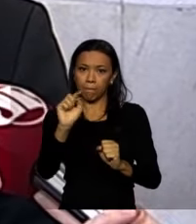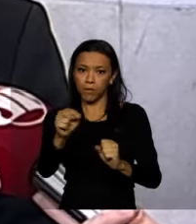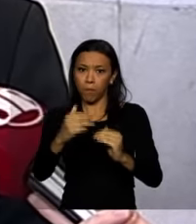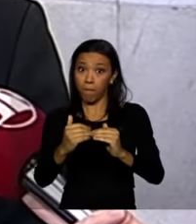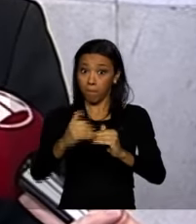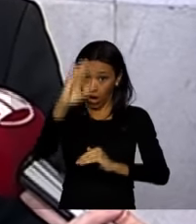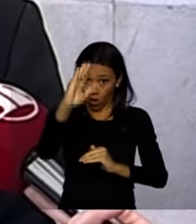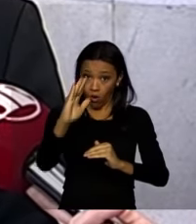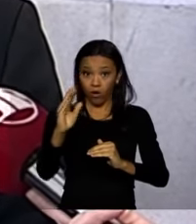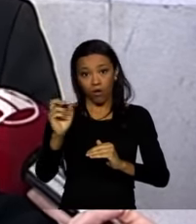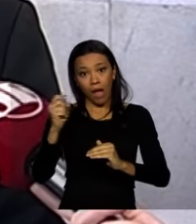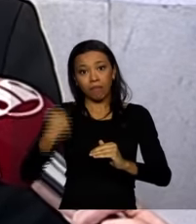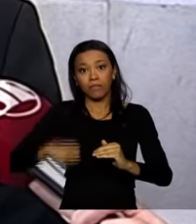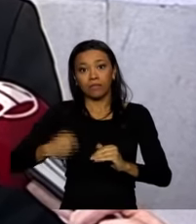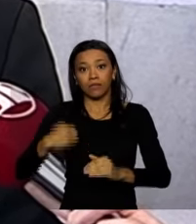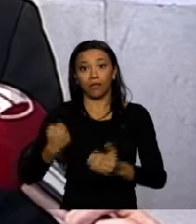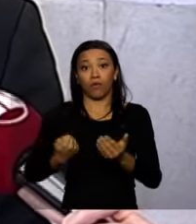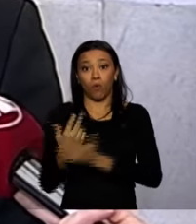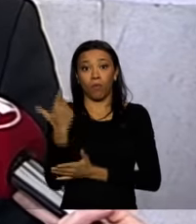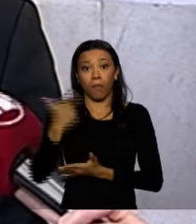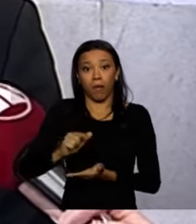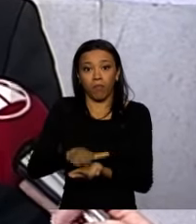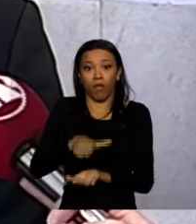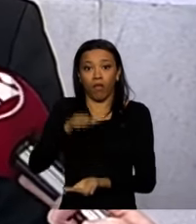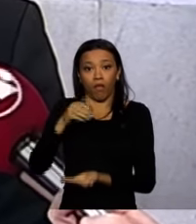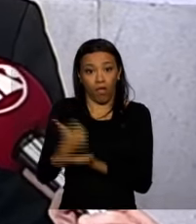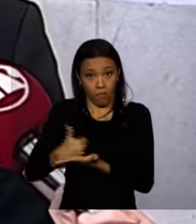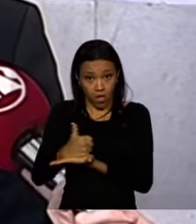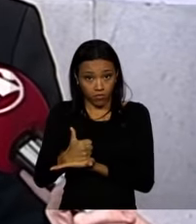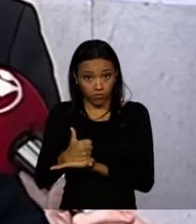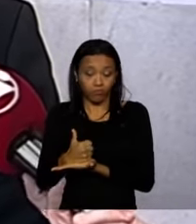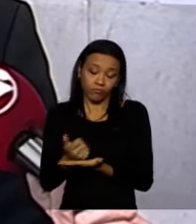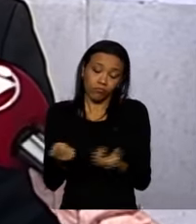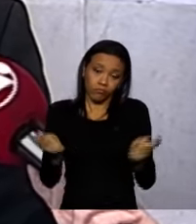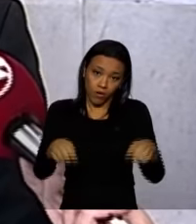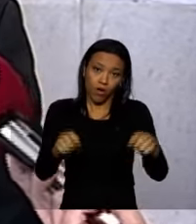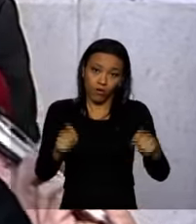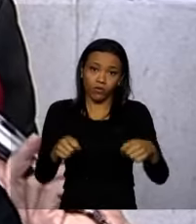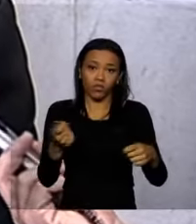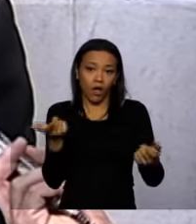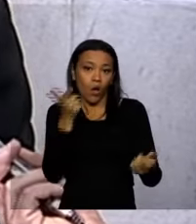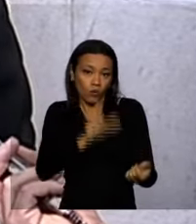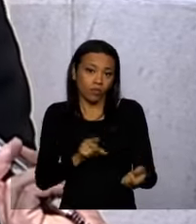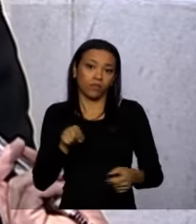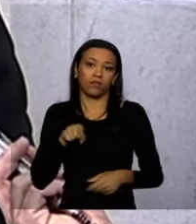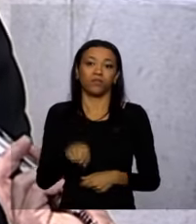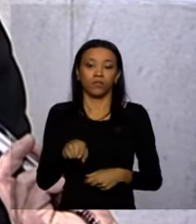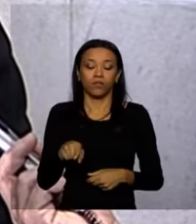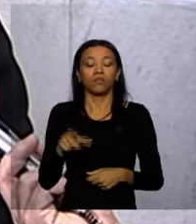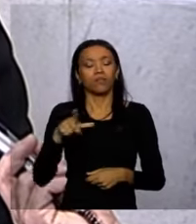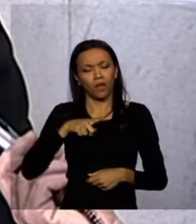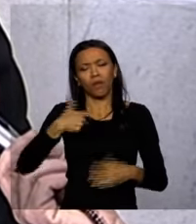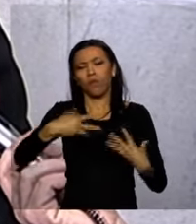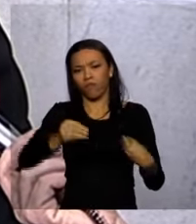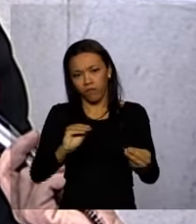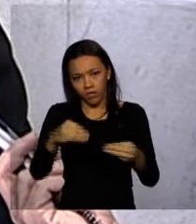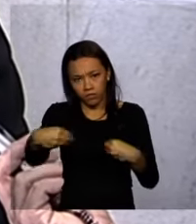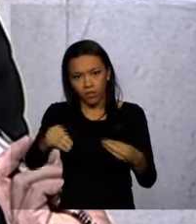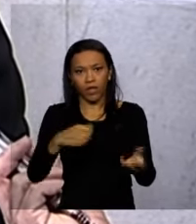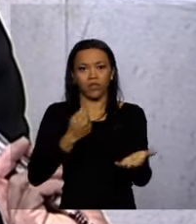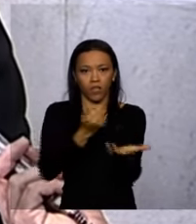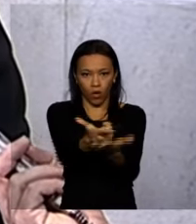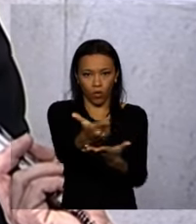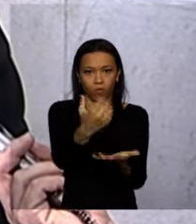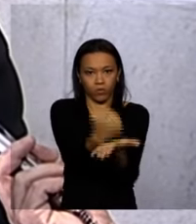necessária uma compra maior ou não eh pode haver essa possibilidade sempre existe uma flexibilidade na compra